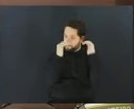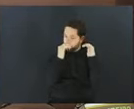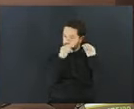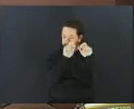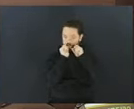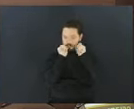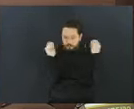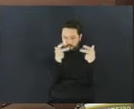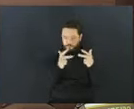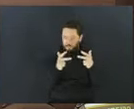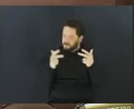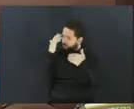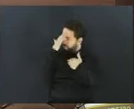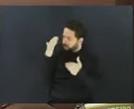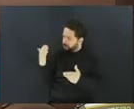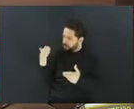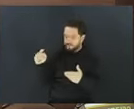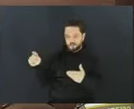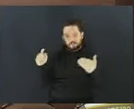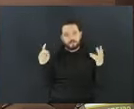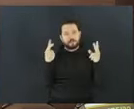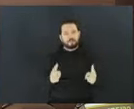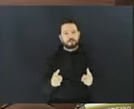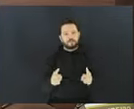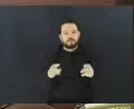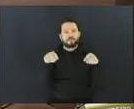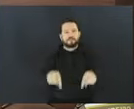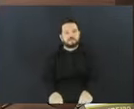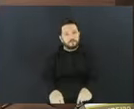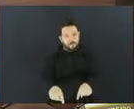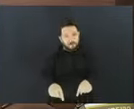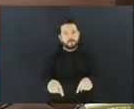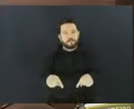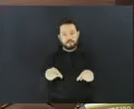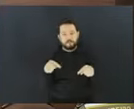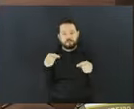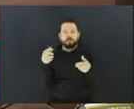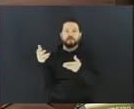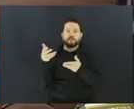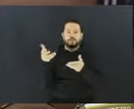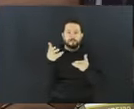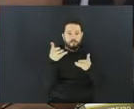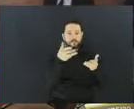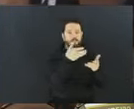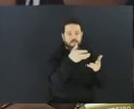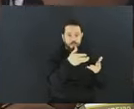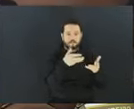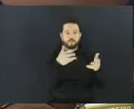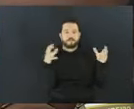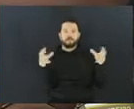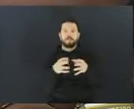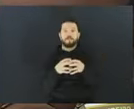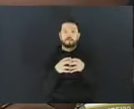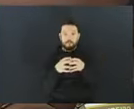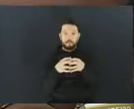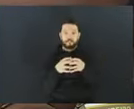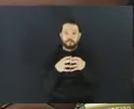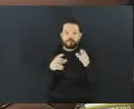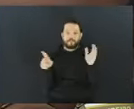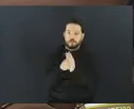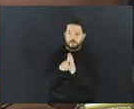participando dessa tribuna livre, juntamente com os comandantes dos batalhões de Curitiba,